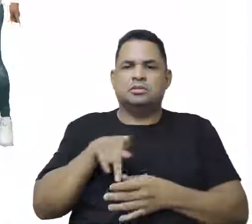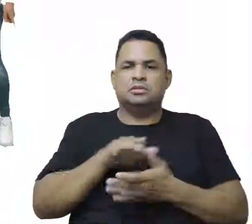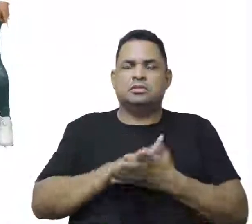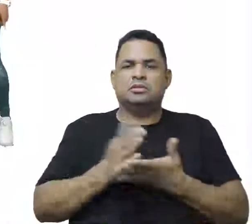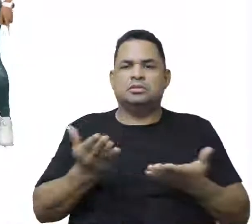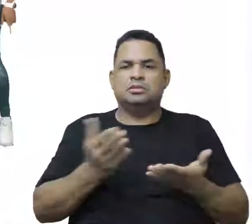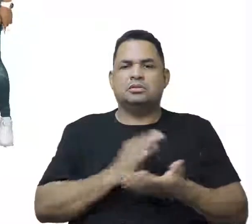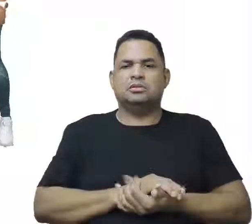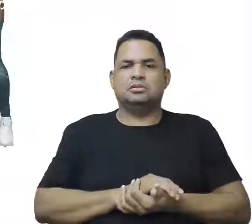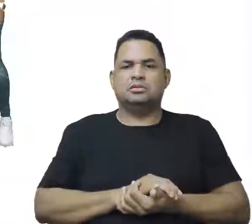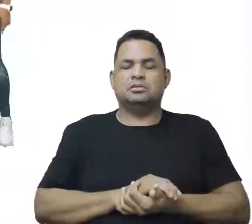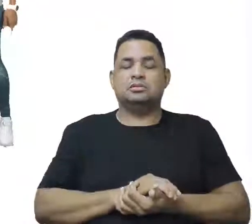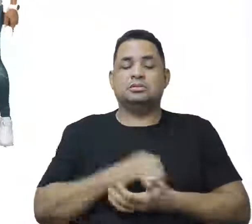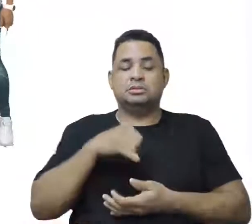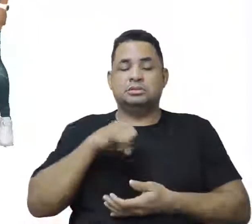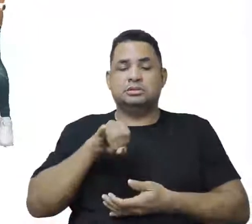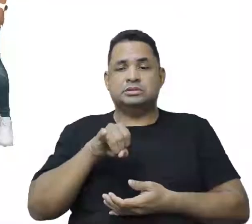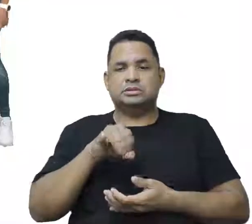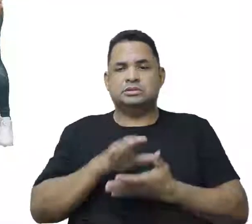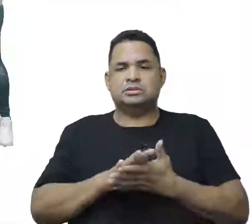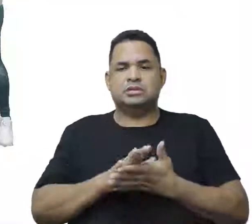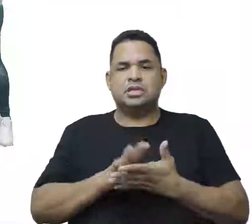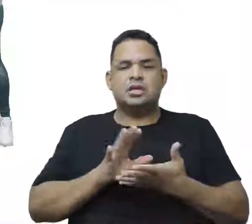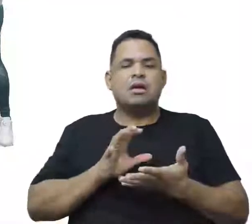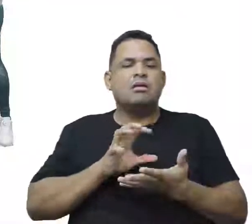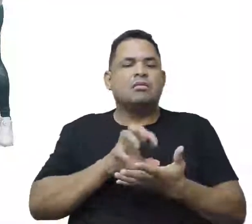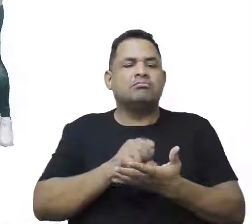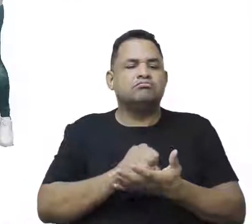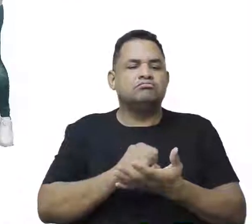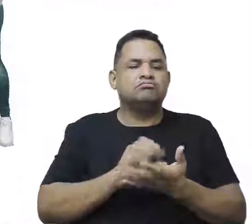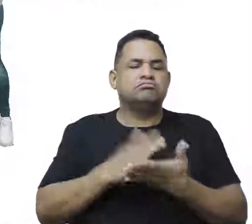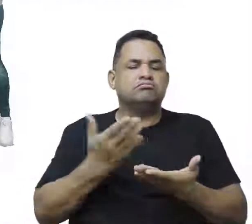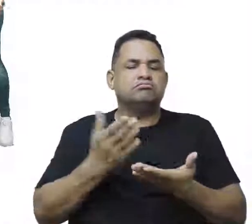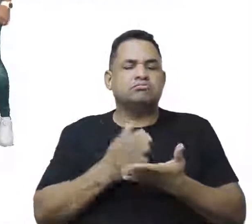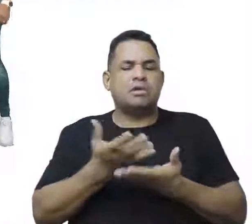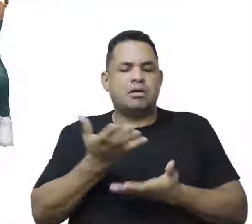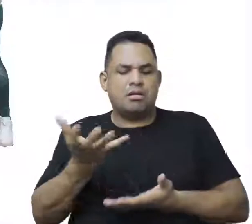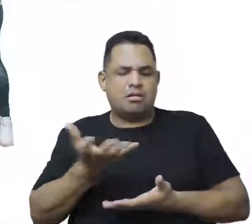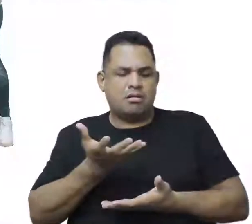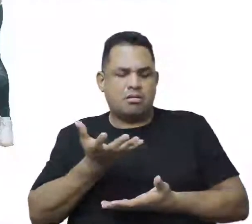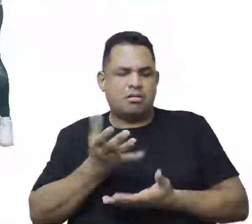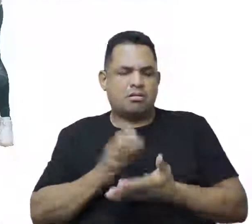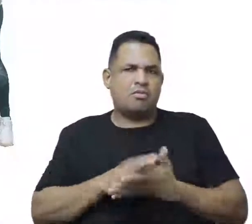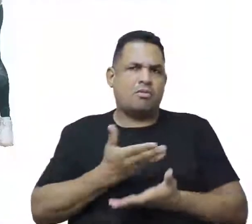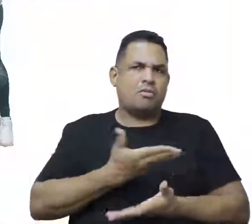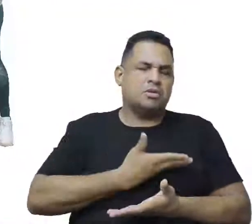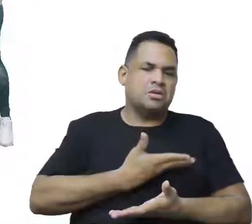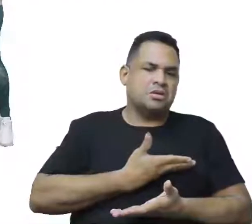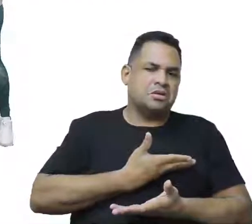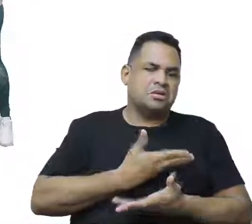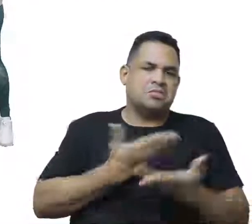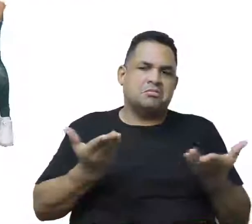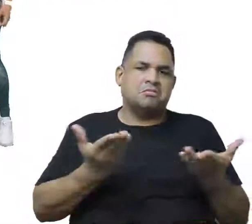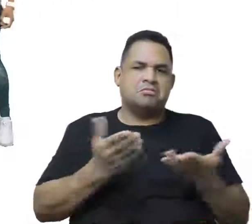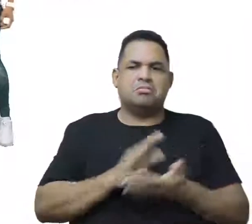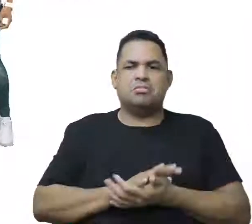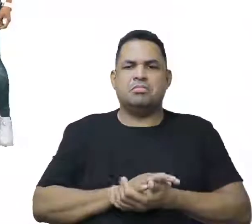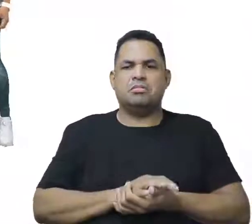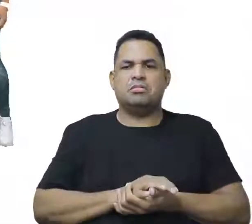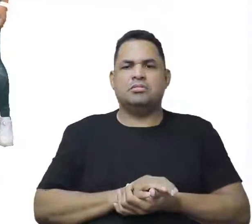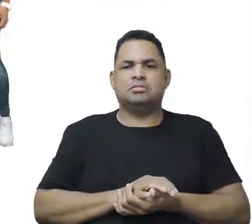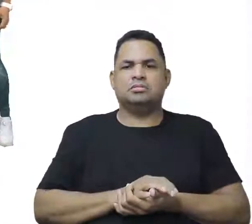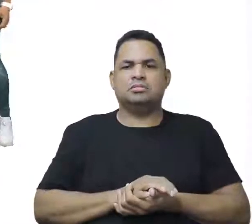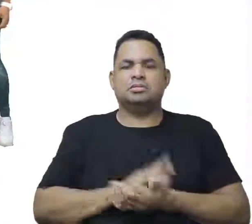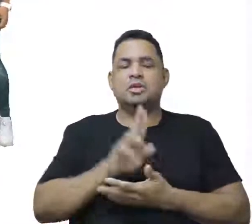e aprovada. Se você quer conquistar alguém, seja no relacionamento ou uma amizade ou alguma coisa do tipo,